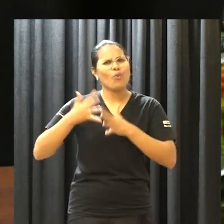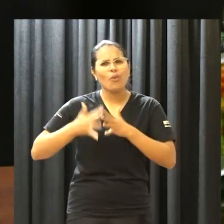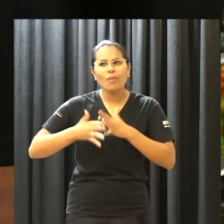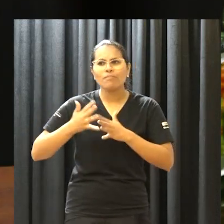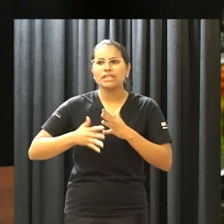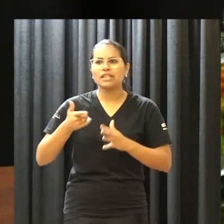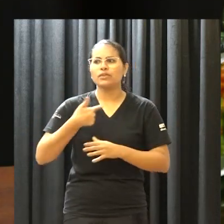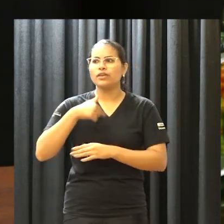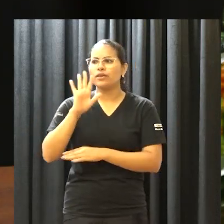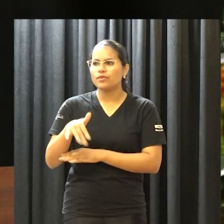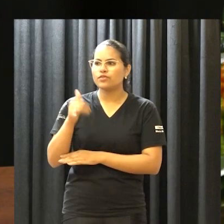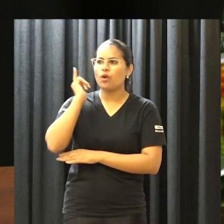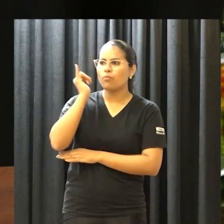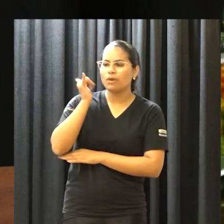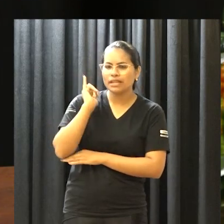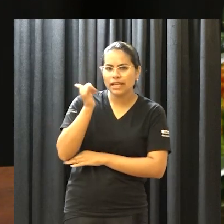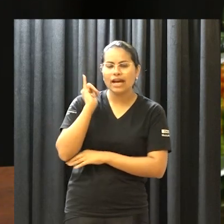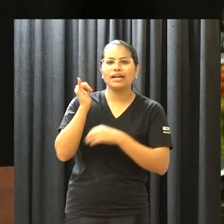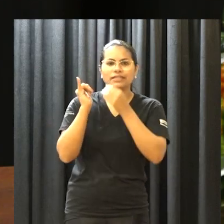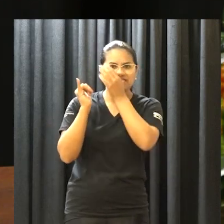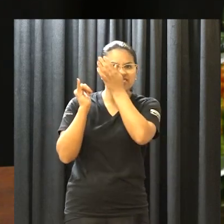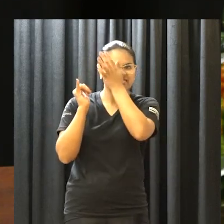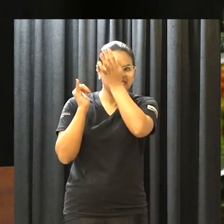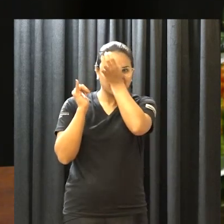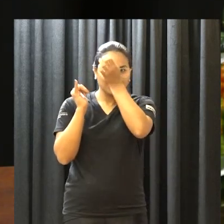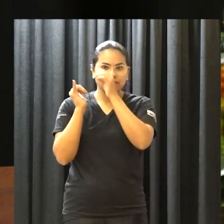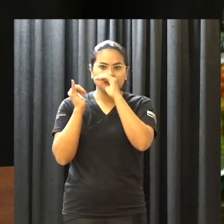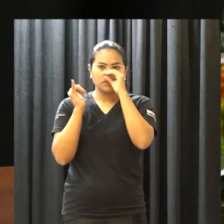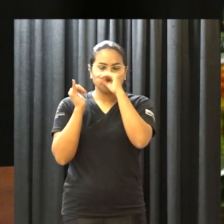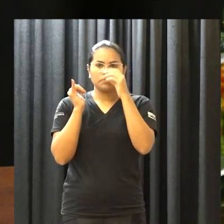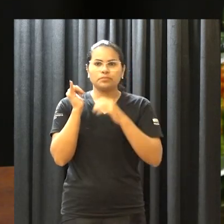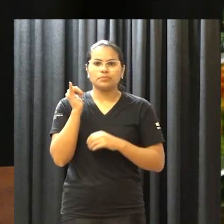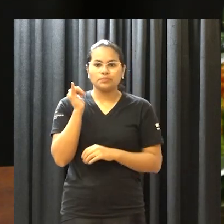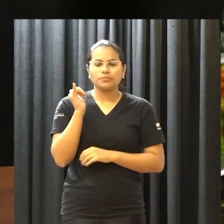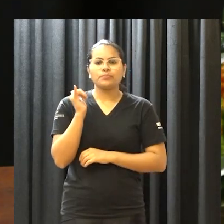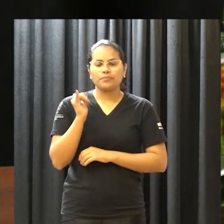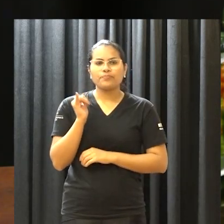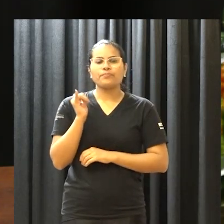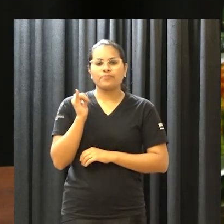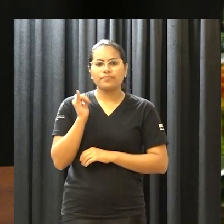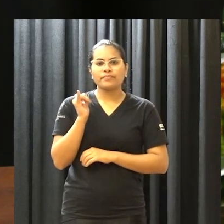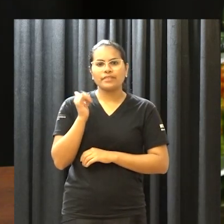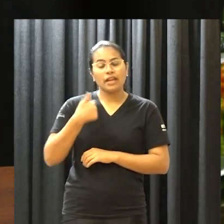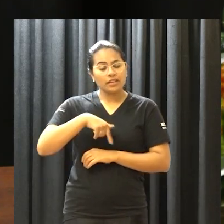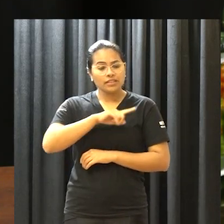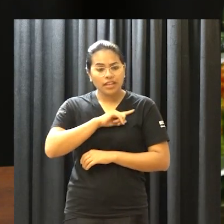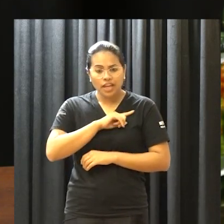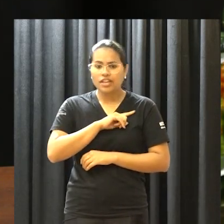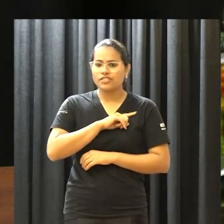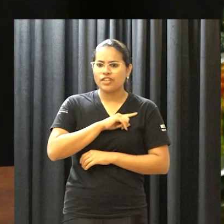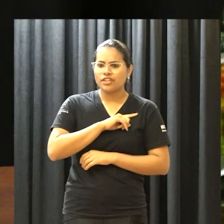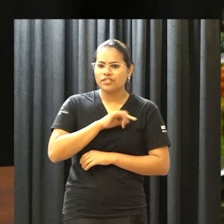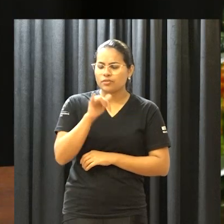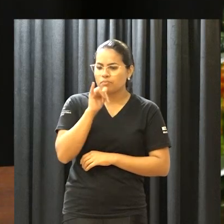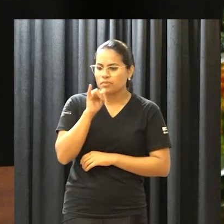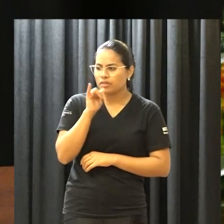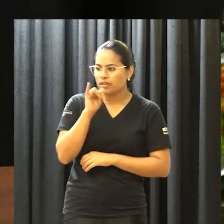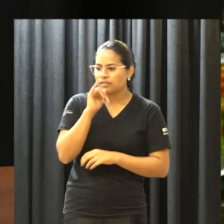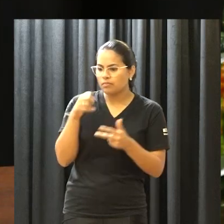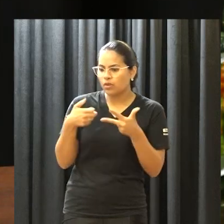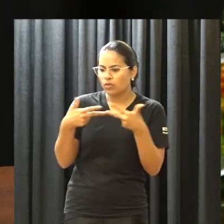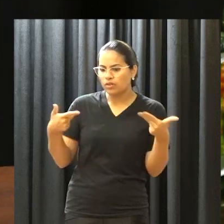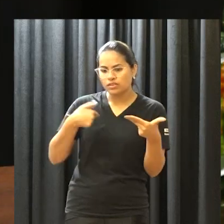narrativa só para ficar uma das coisas que a gente acha que faz o maior sentido, não faz nenhum, que